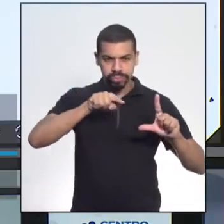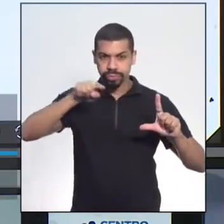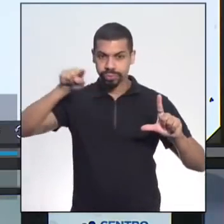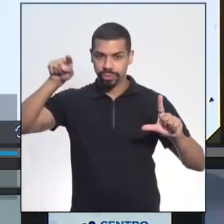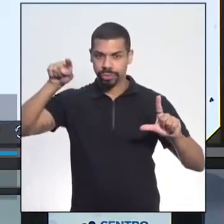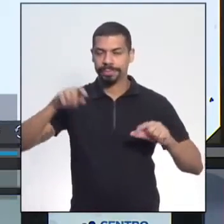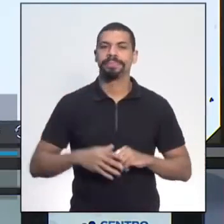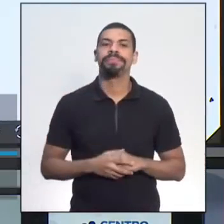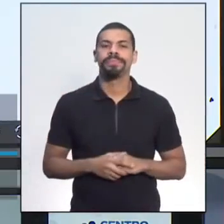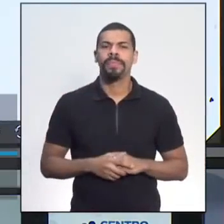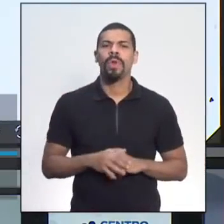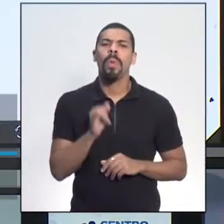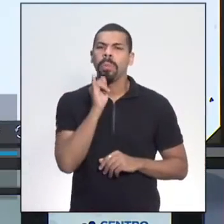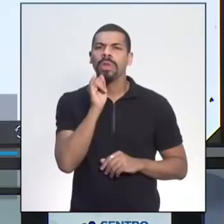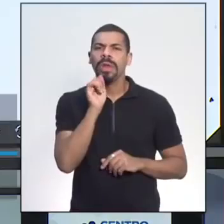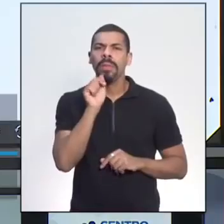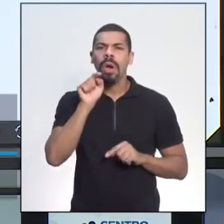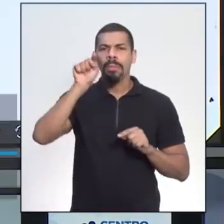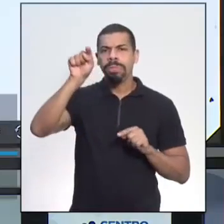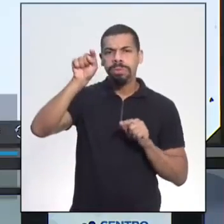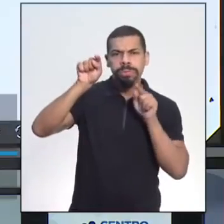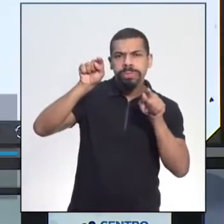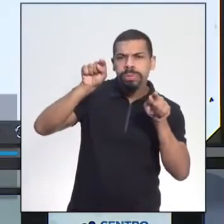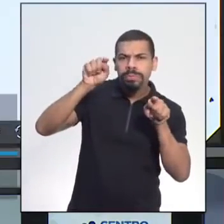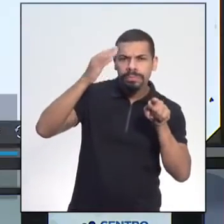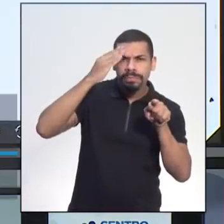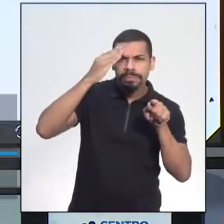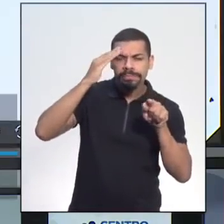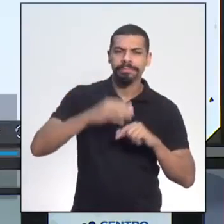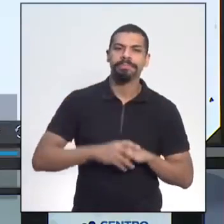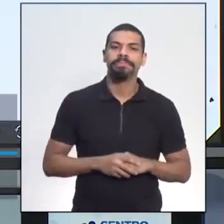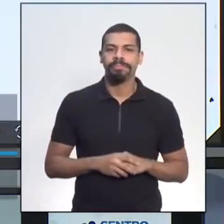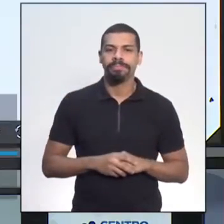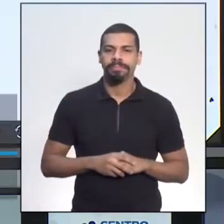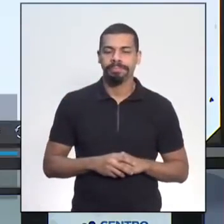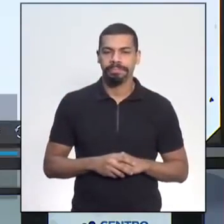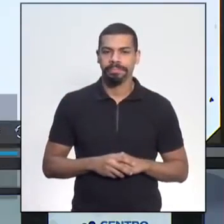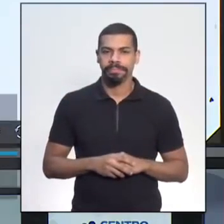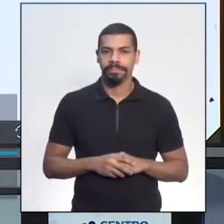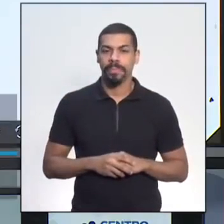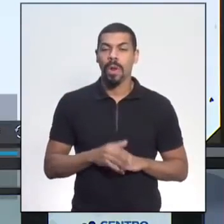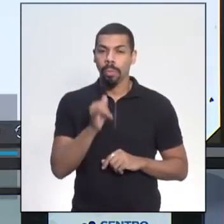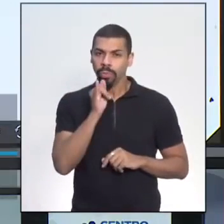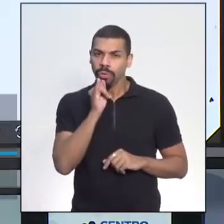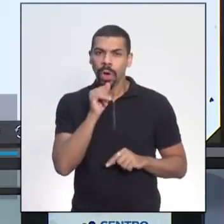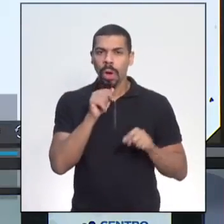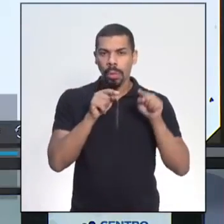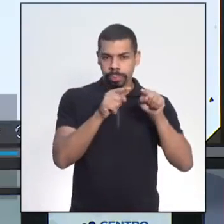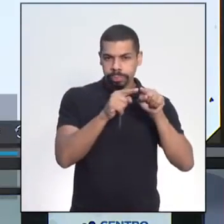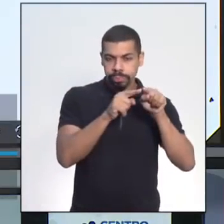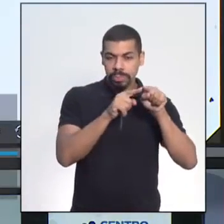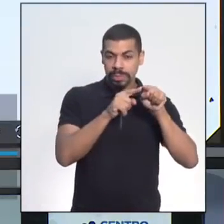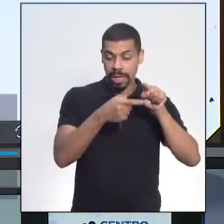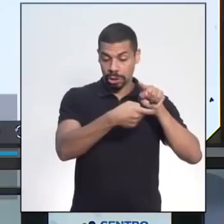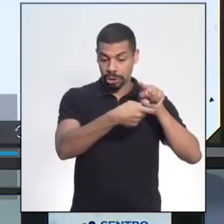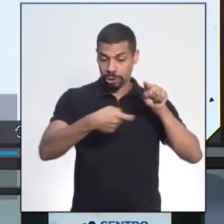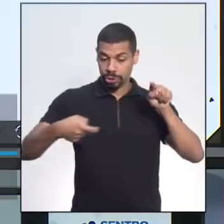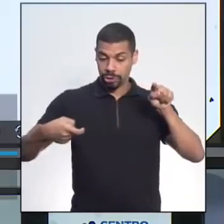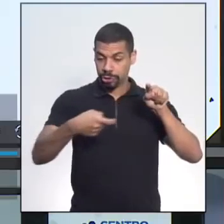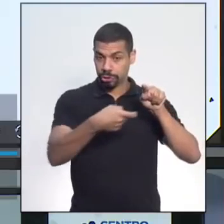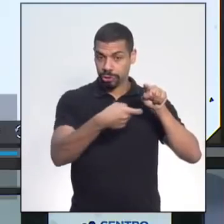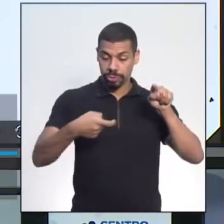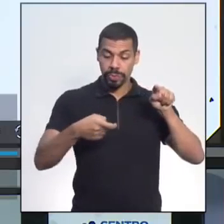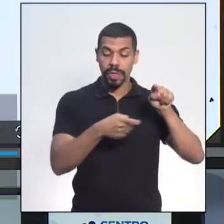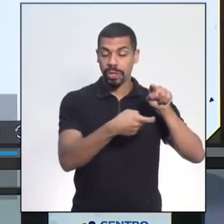pegar dois pontos quaisquer da sua reta. Peguei esses dois pontos. Então, eu tenho o primeiro ponto, eu vou ter a coordenada x, que eu chamei